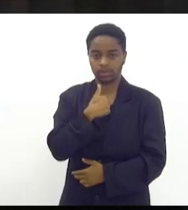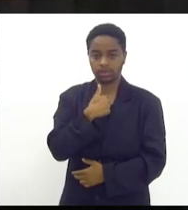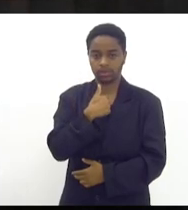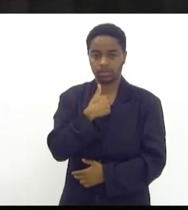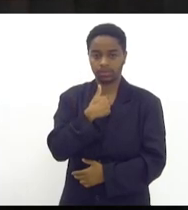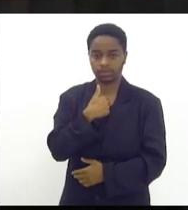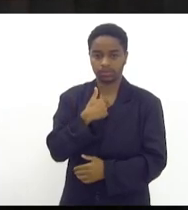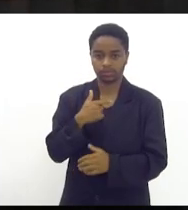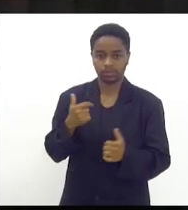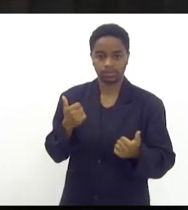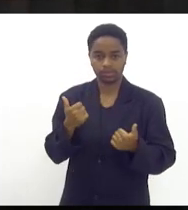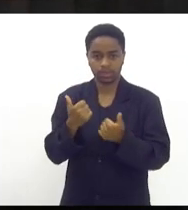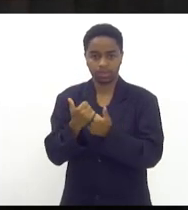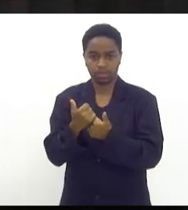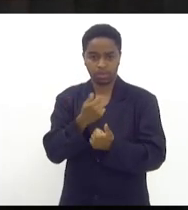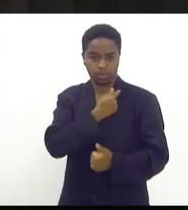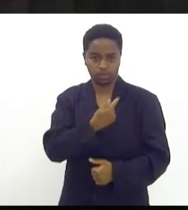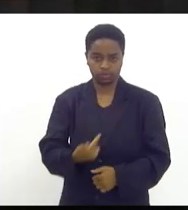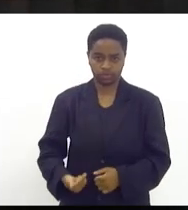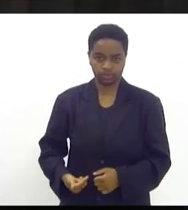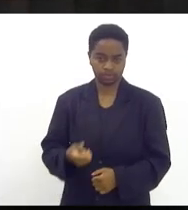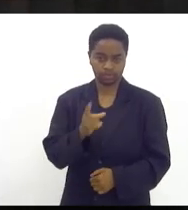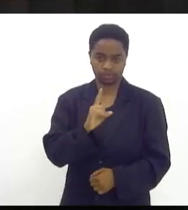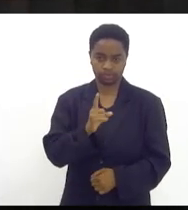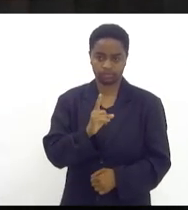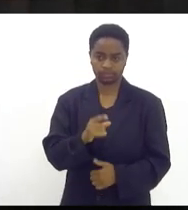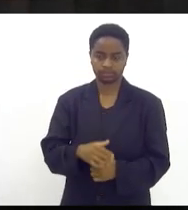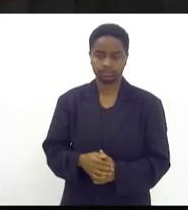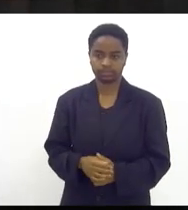parte da base do governo,